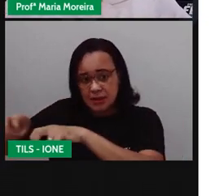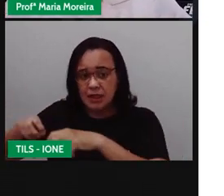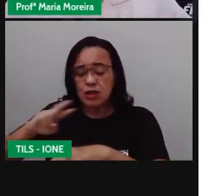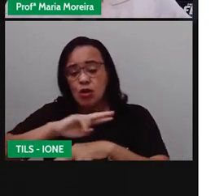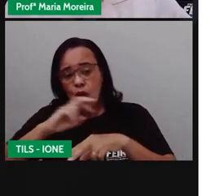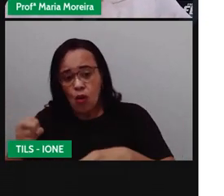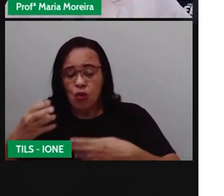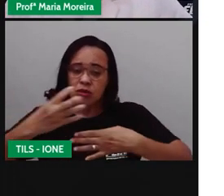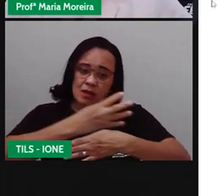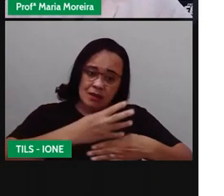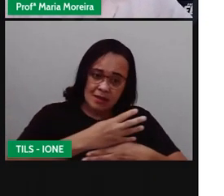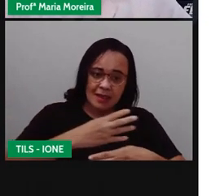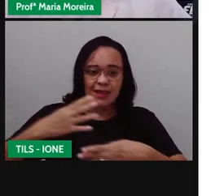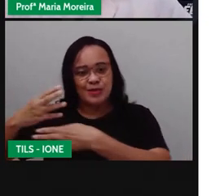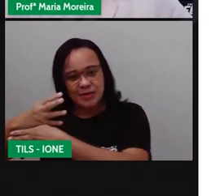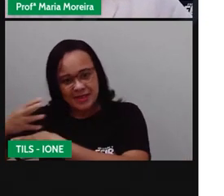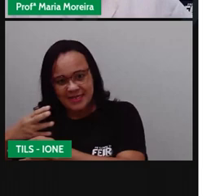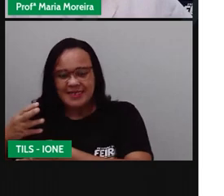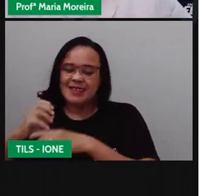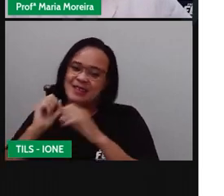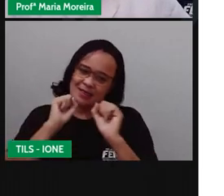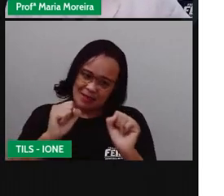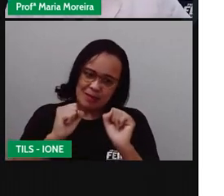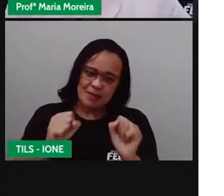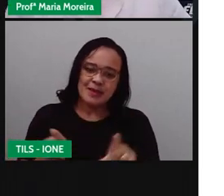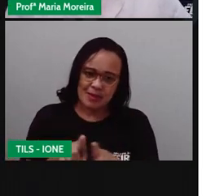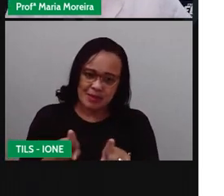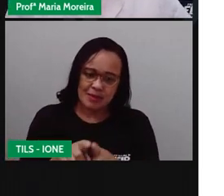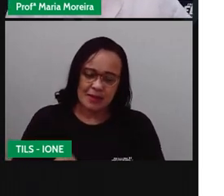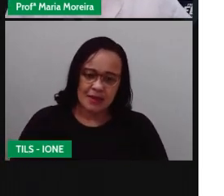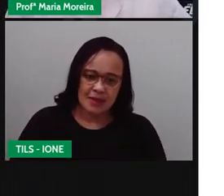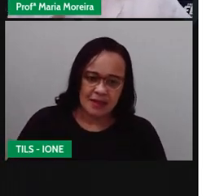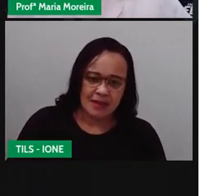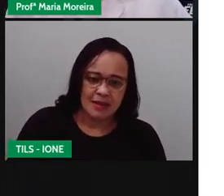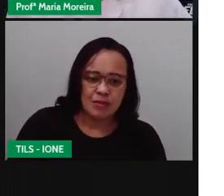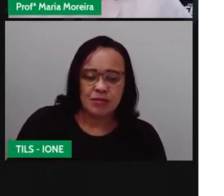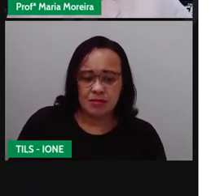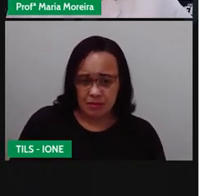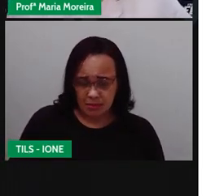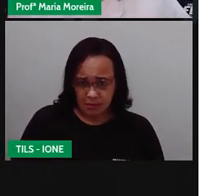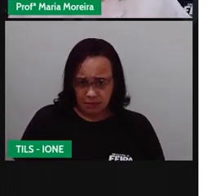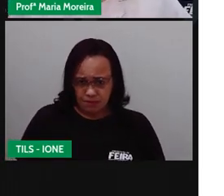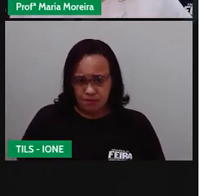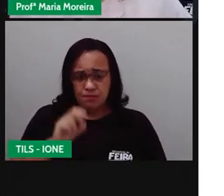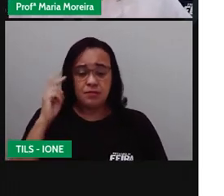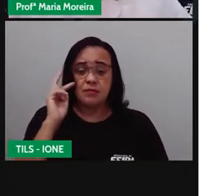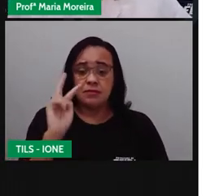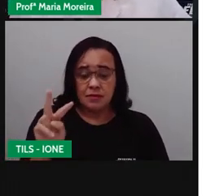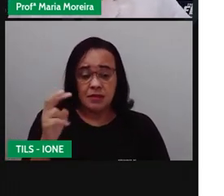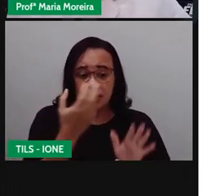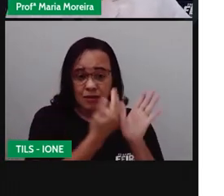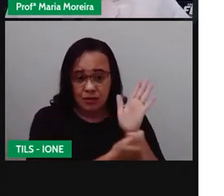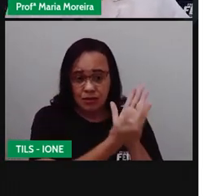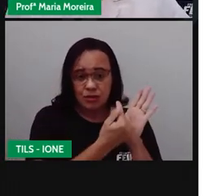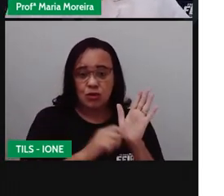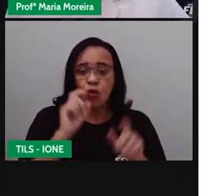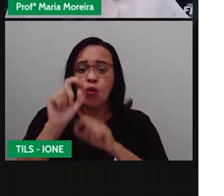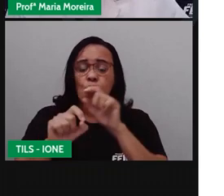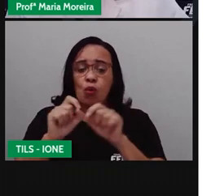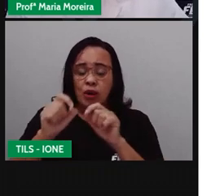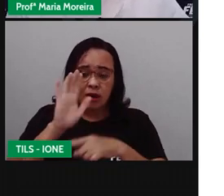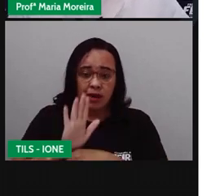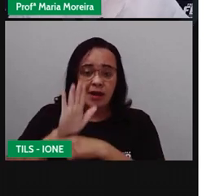cidade. Bom, possuem grande relevância, né, os meios de transporte para o desenvolvimento econômico